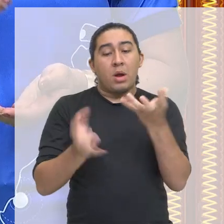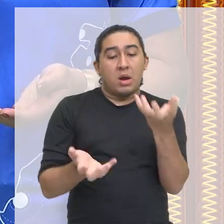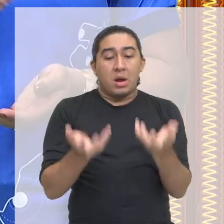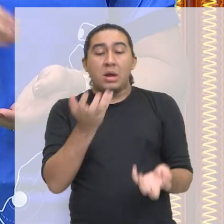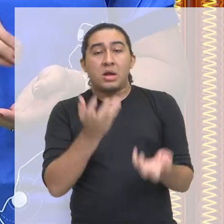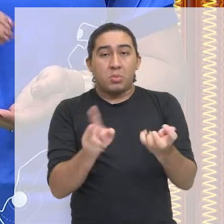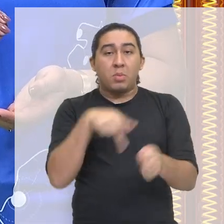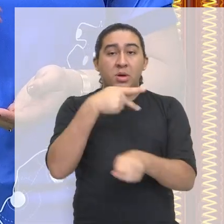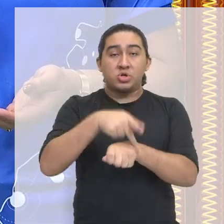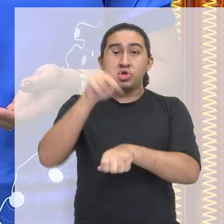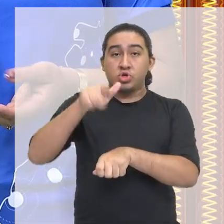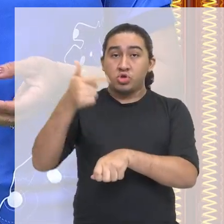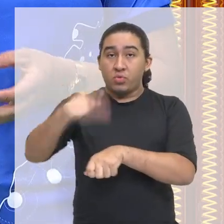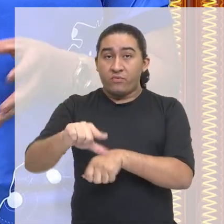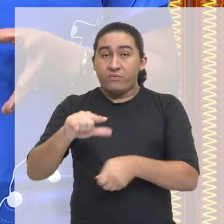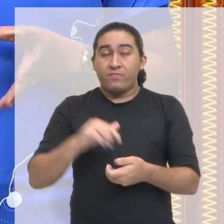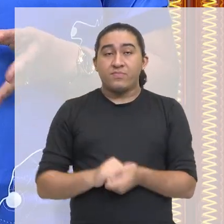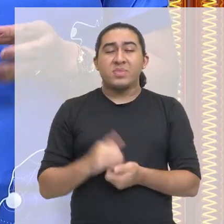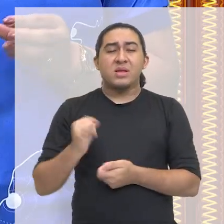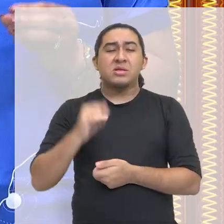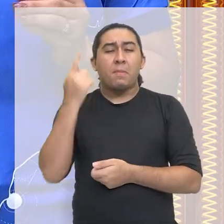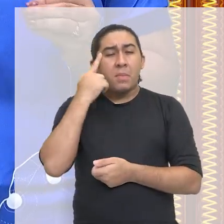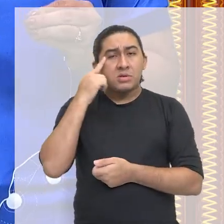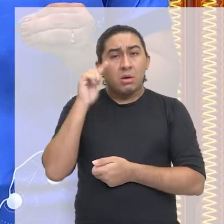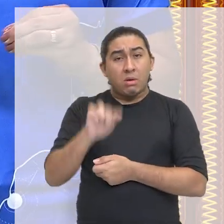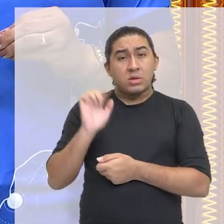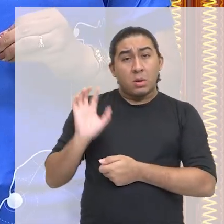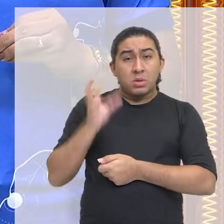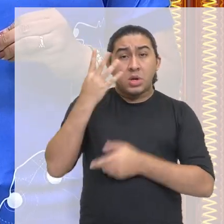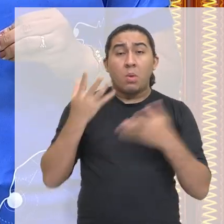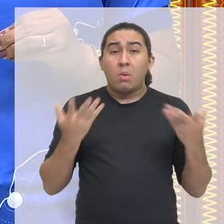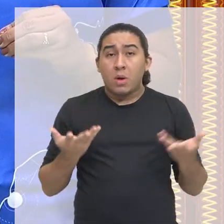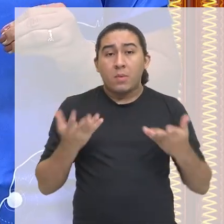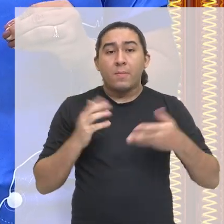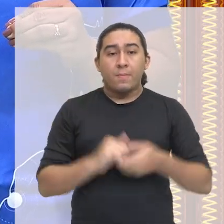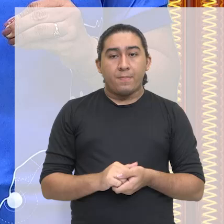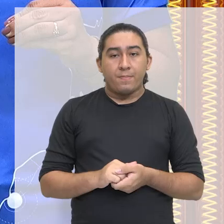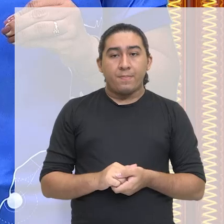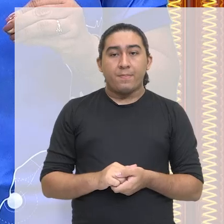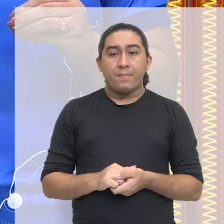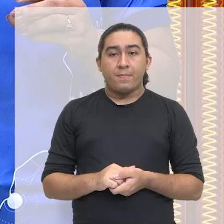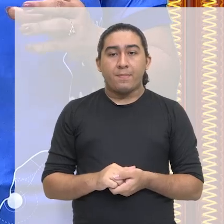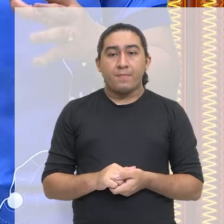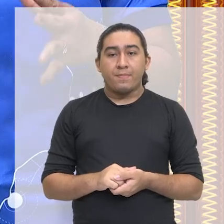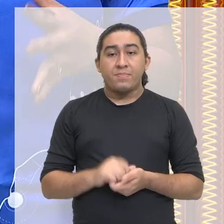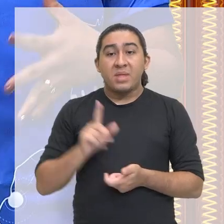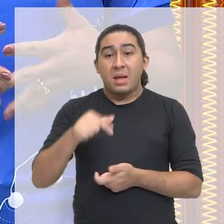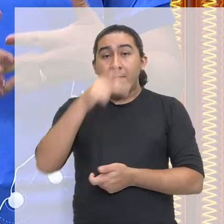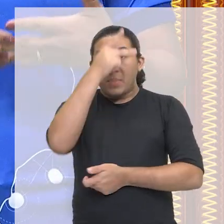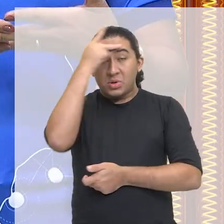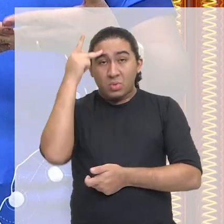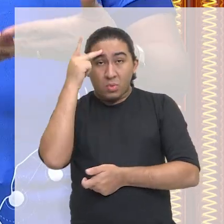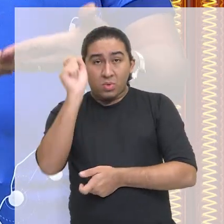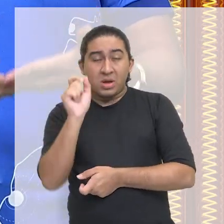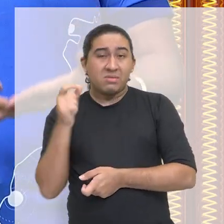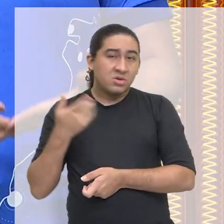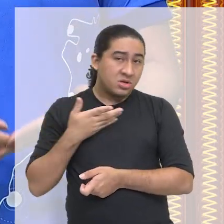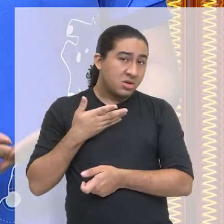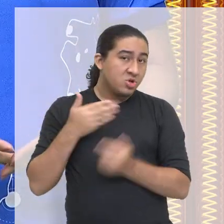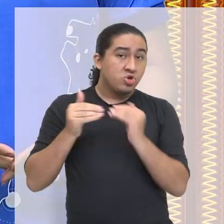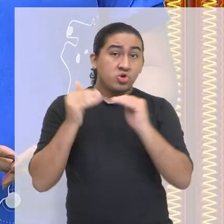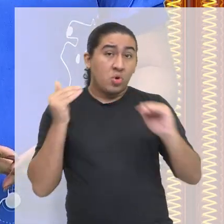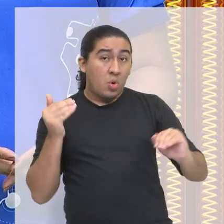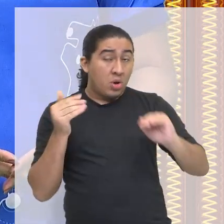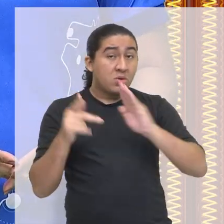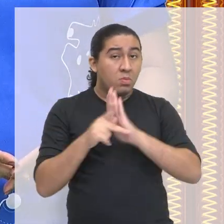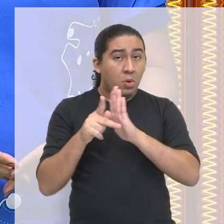contra-insurgência para estabilizar o país. Quando se fala de contra-insurgência, nós queremos falar aqui em questão de pessoas que estavam contra